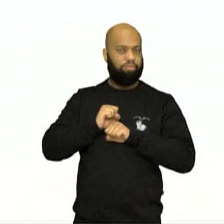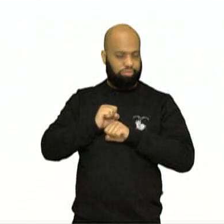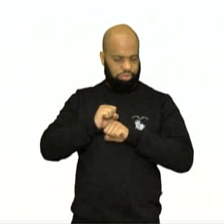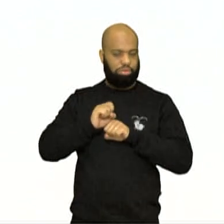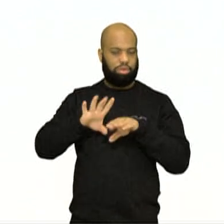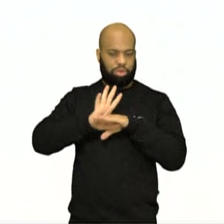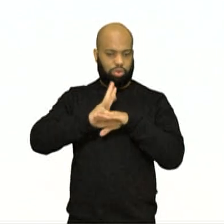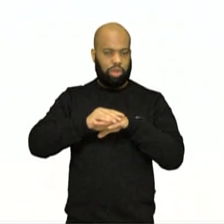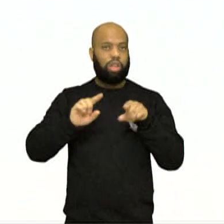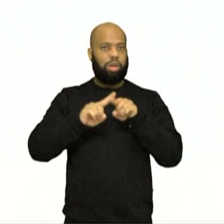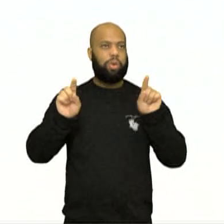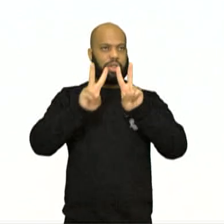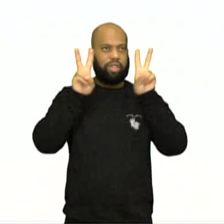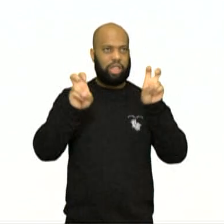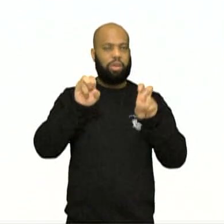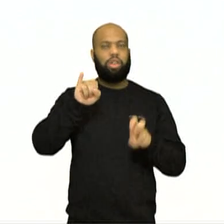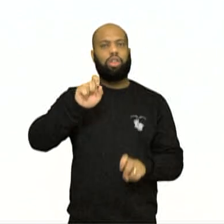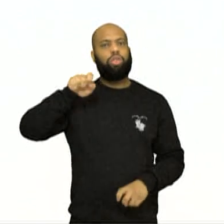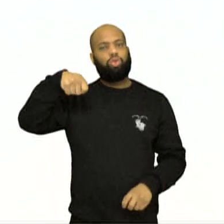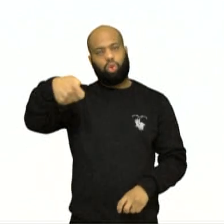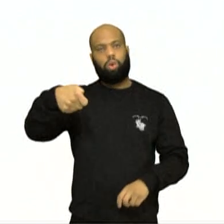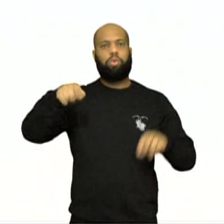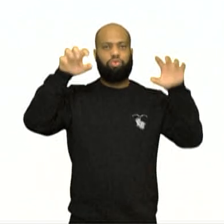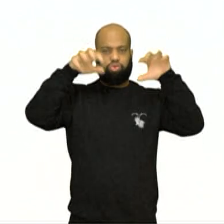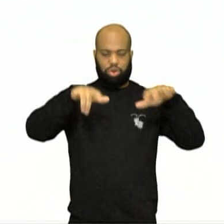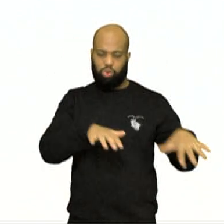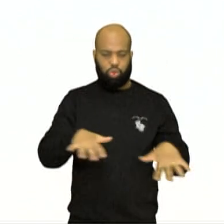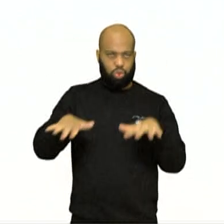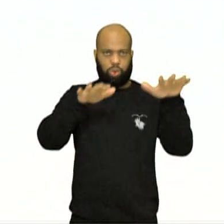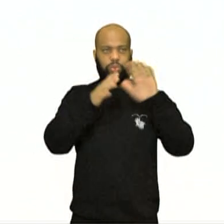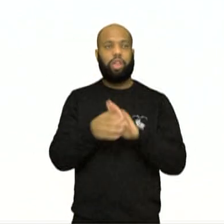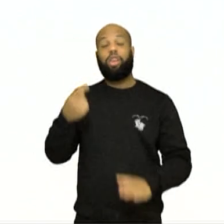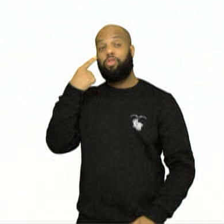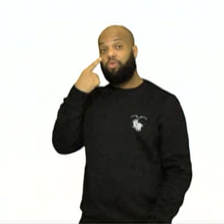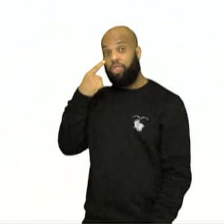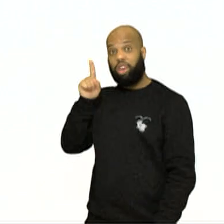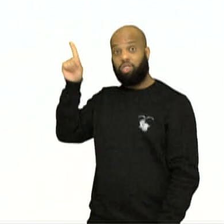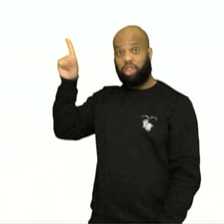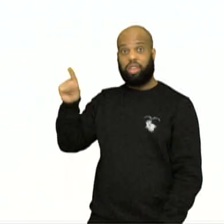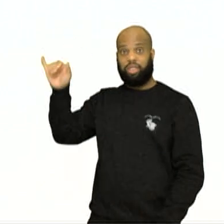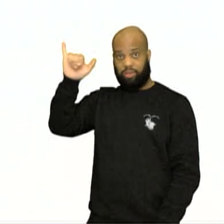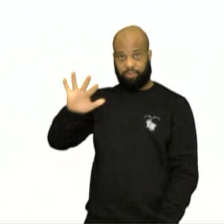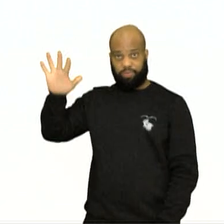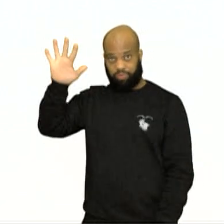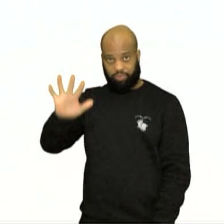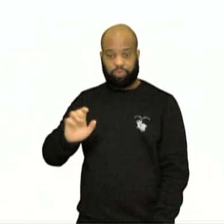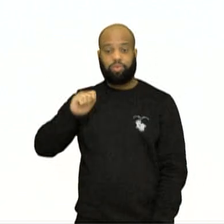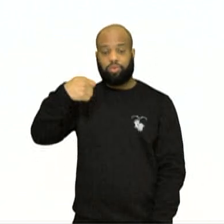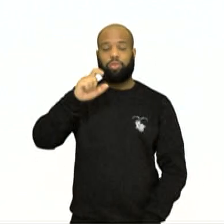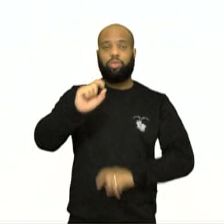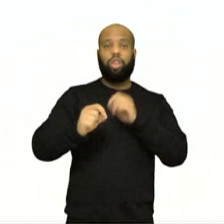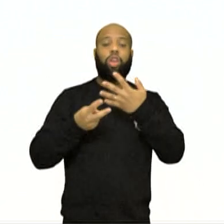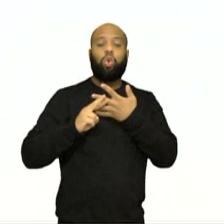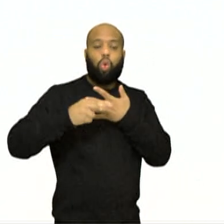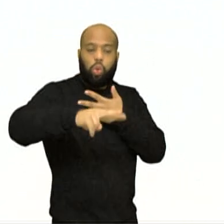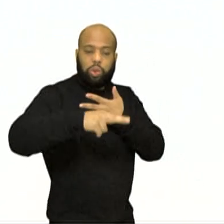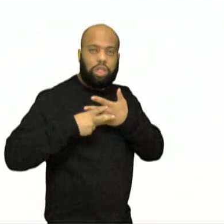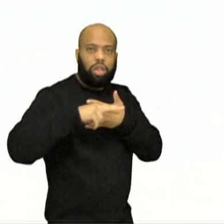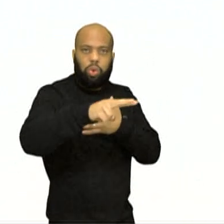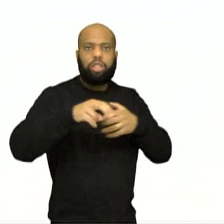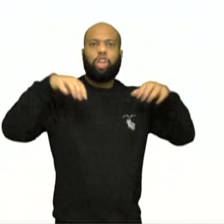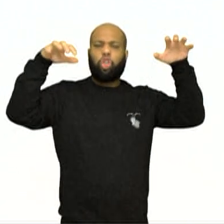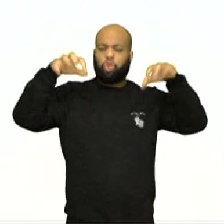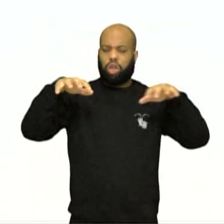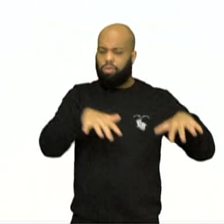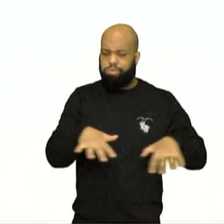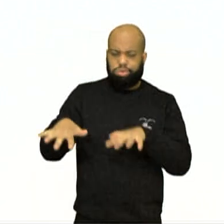Mas o assunto é sobre enchentes. Então vamos lá. A imagem ao lado se refere ao impacto das enchentes nas cidades